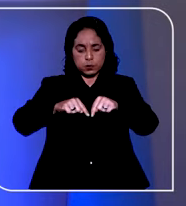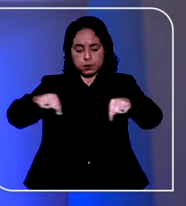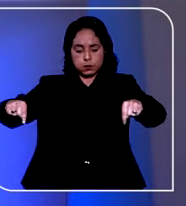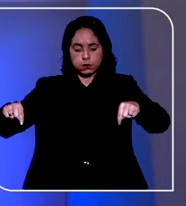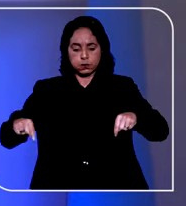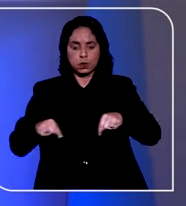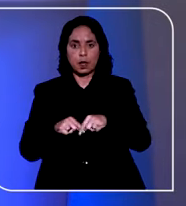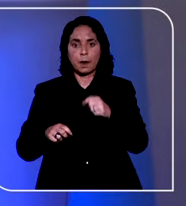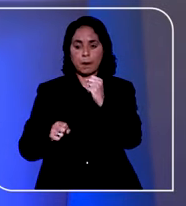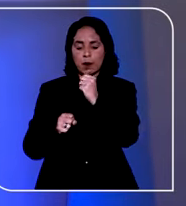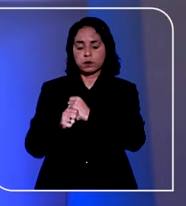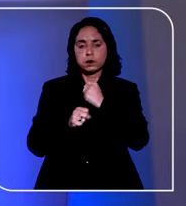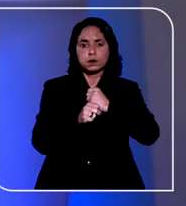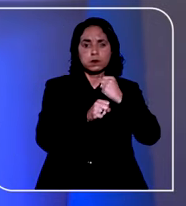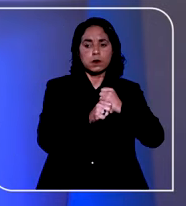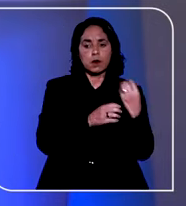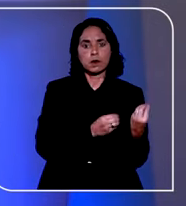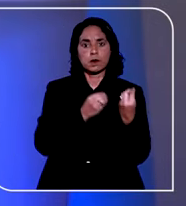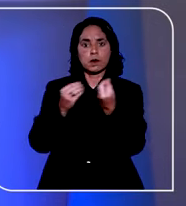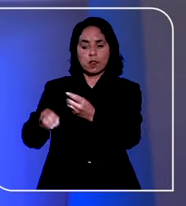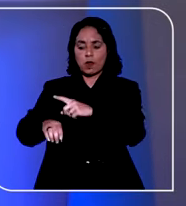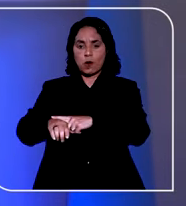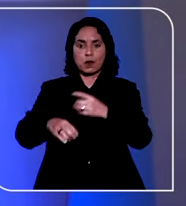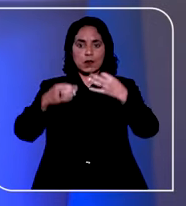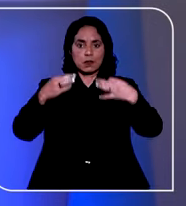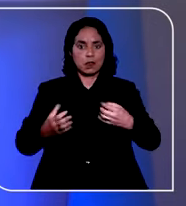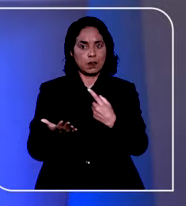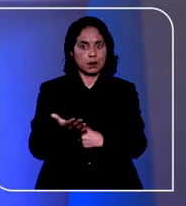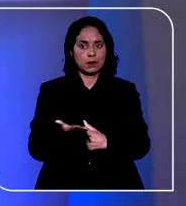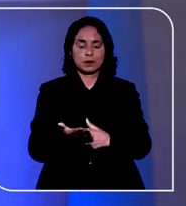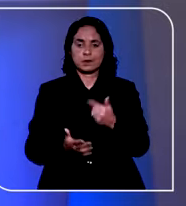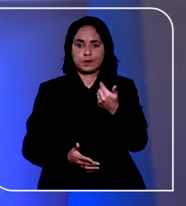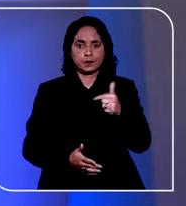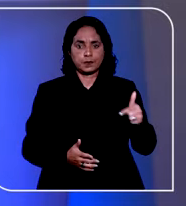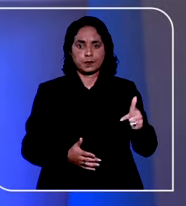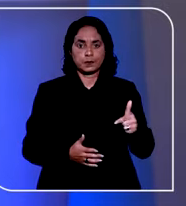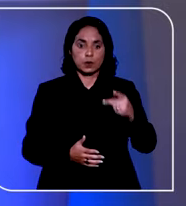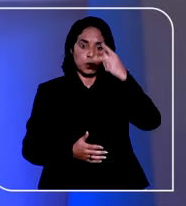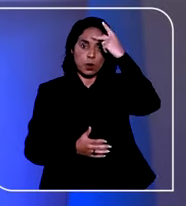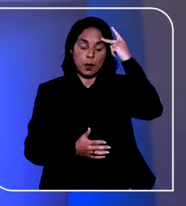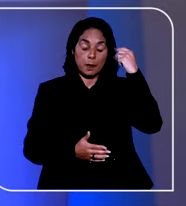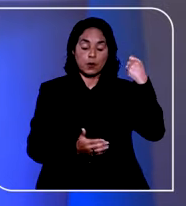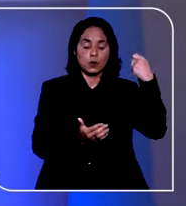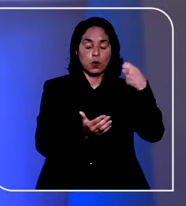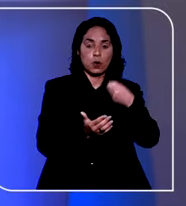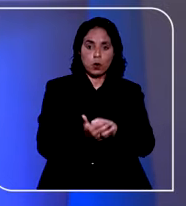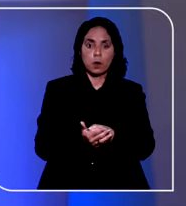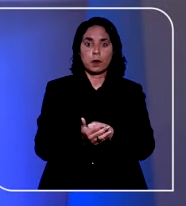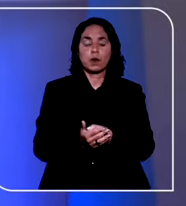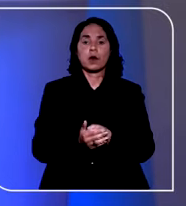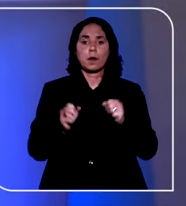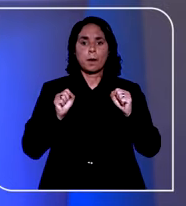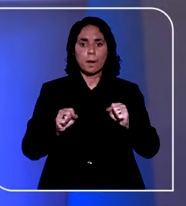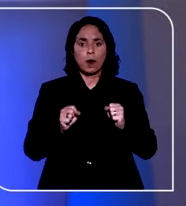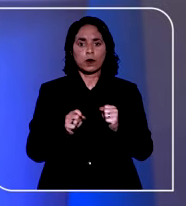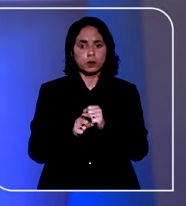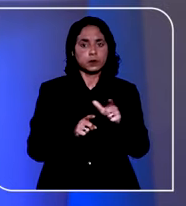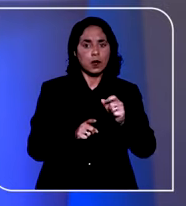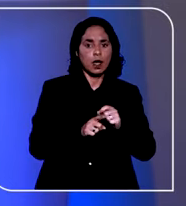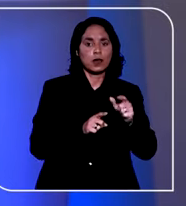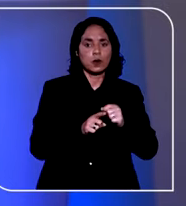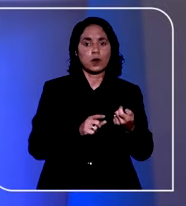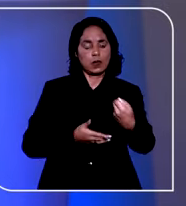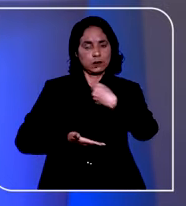construtora não entrega no prazo daí o comprador teria direito ao valor do aluguel do apartamento porque ele Possivelmente